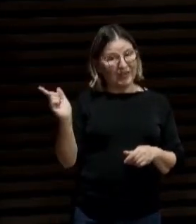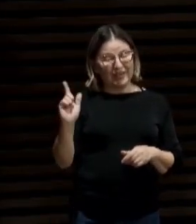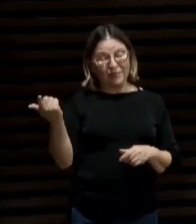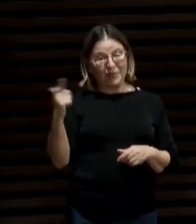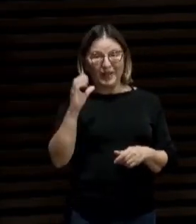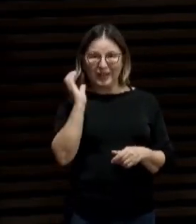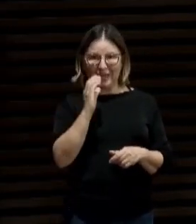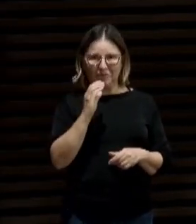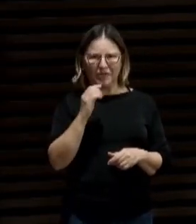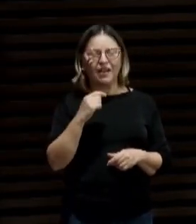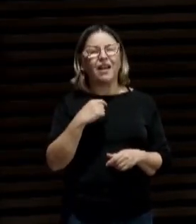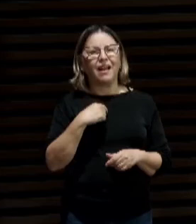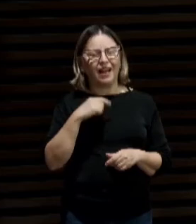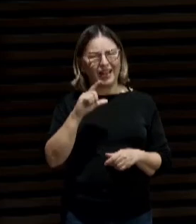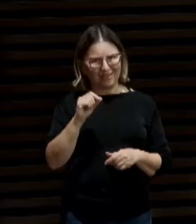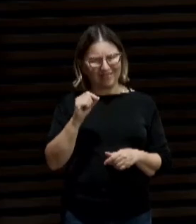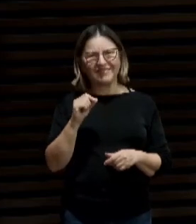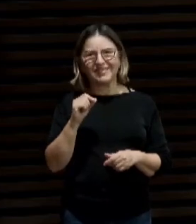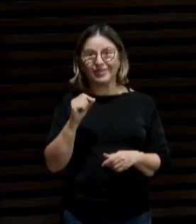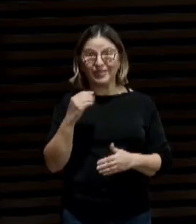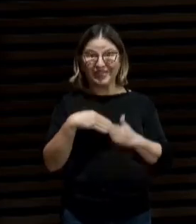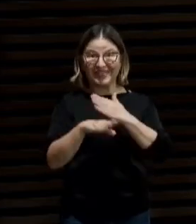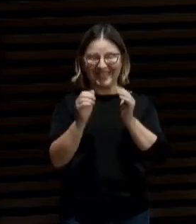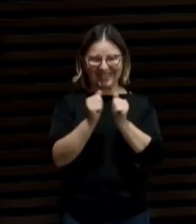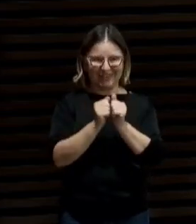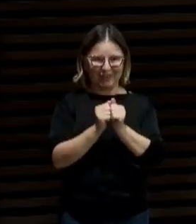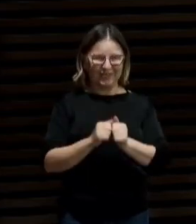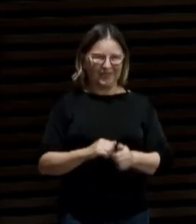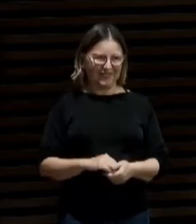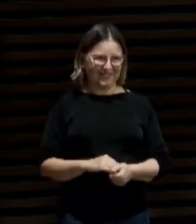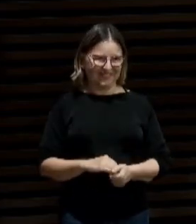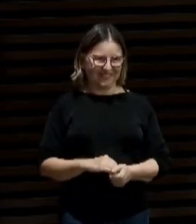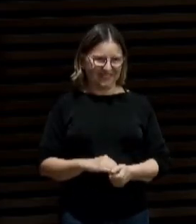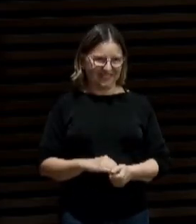para você é se isso é uma verdade para você.